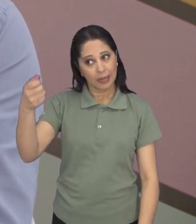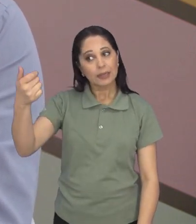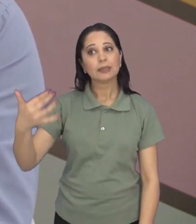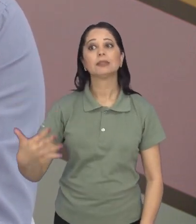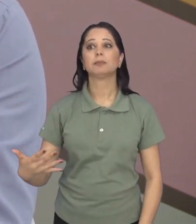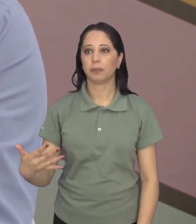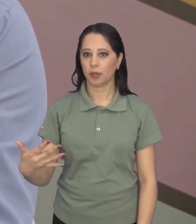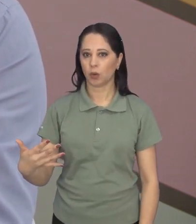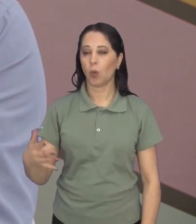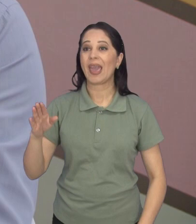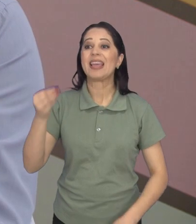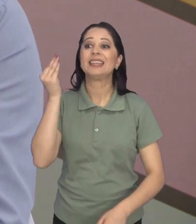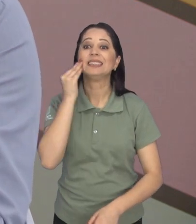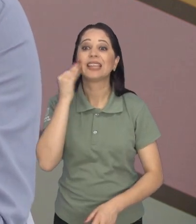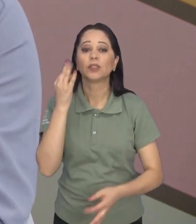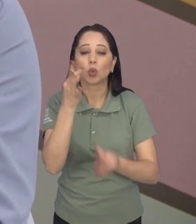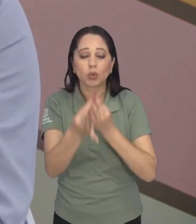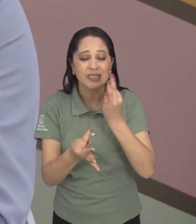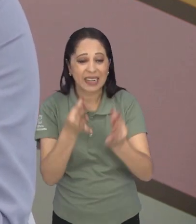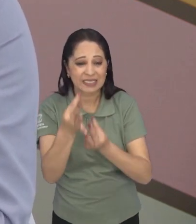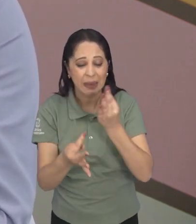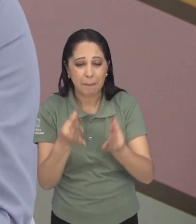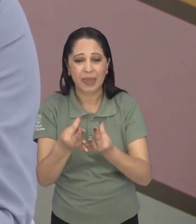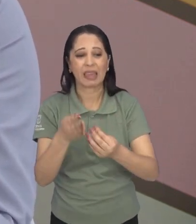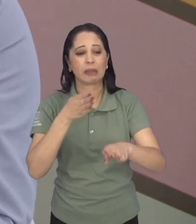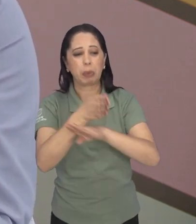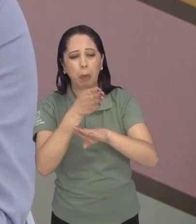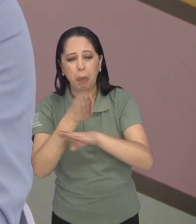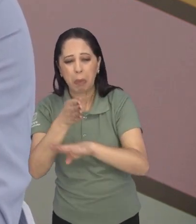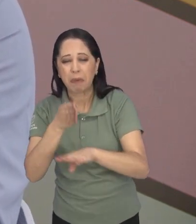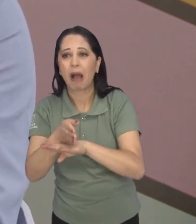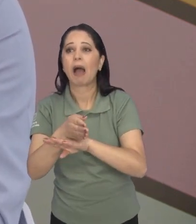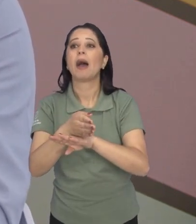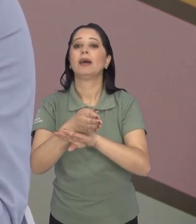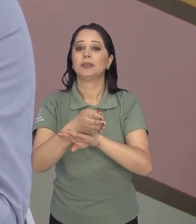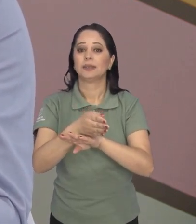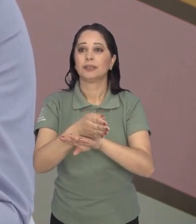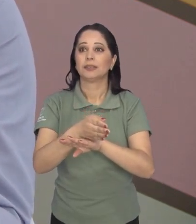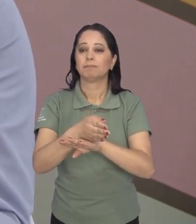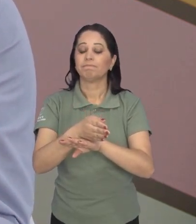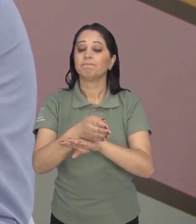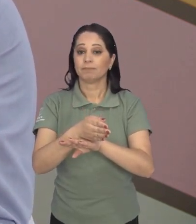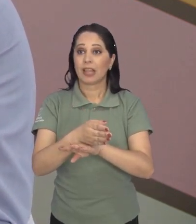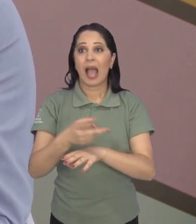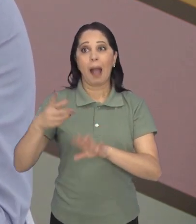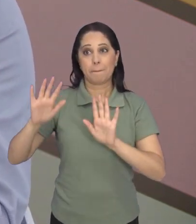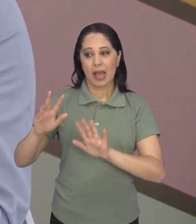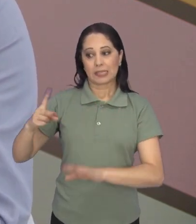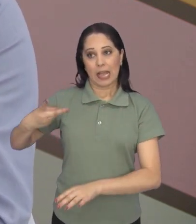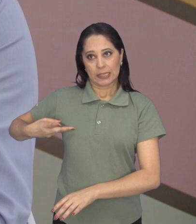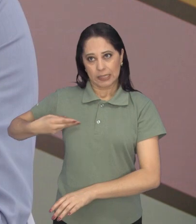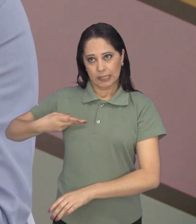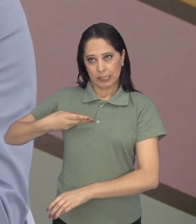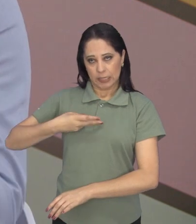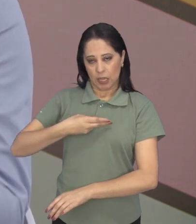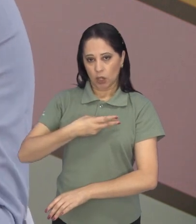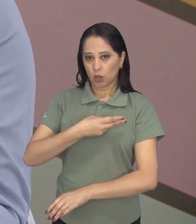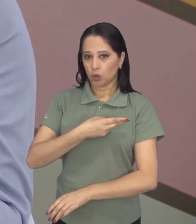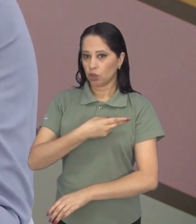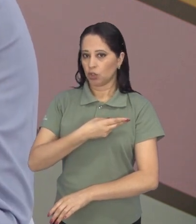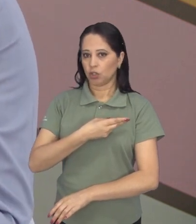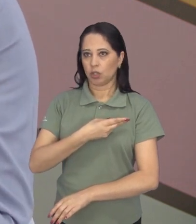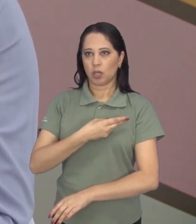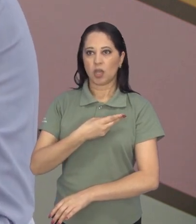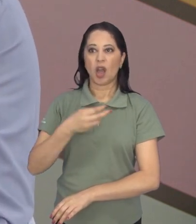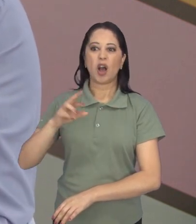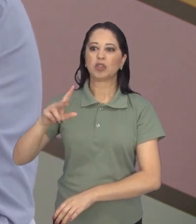salientar, como ele bem colocou, ele tentou um tratamento antes, fez um acompanhamento multidisciplinar. A cirurgia,